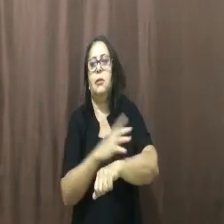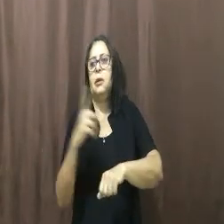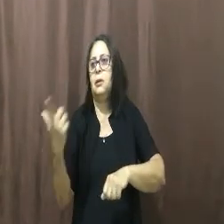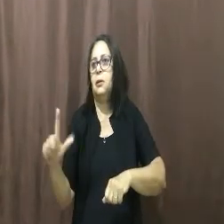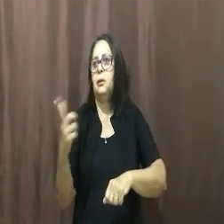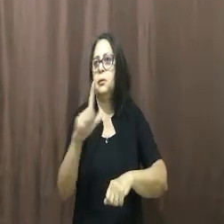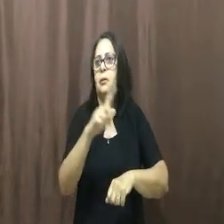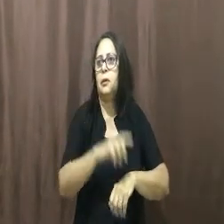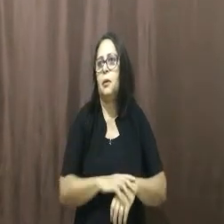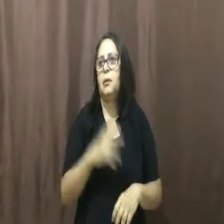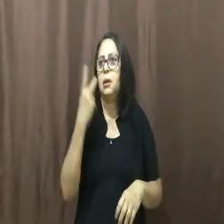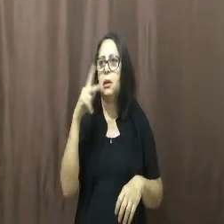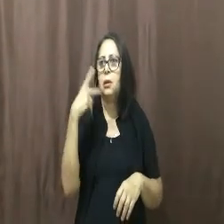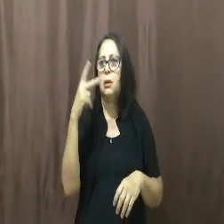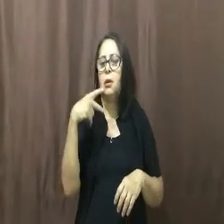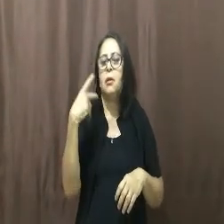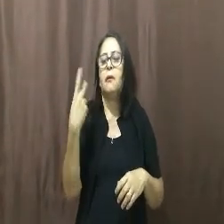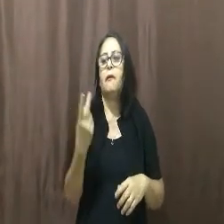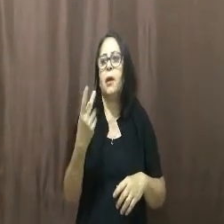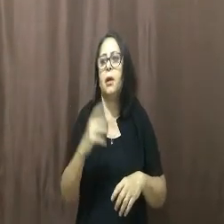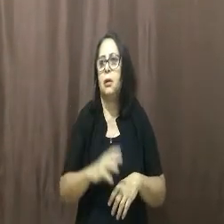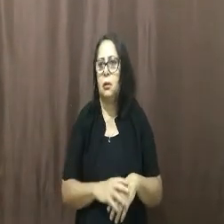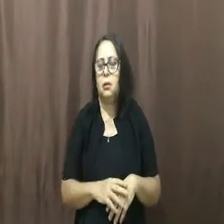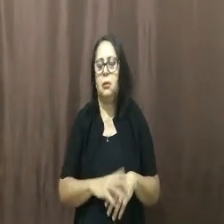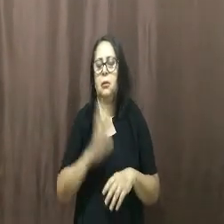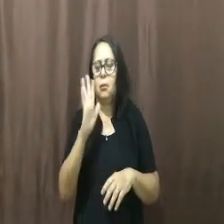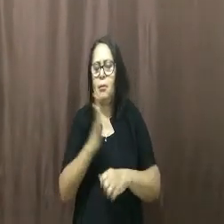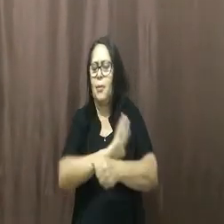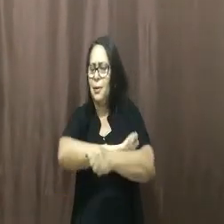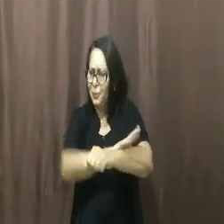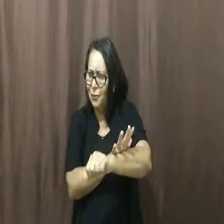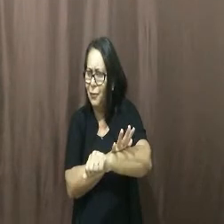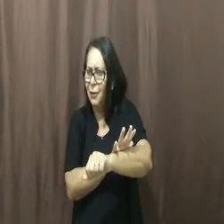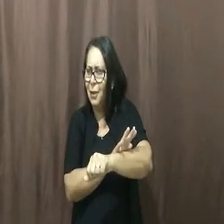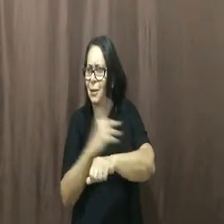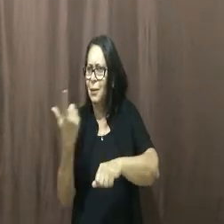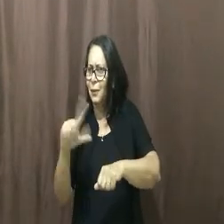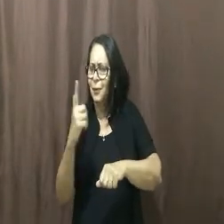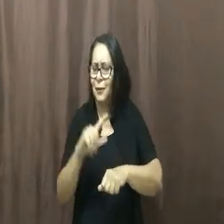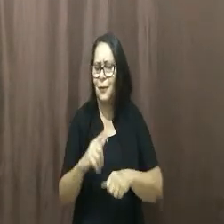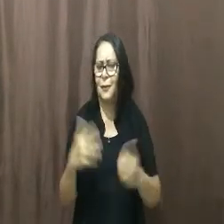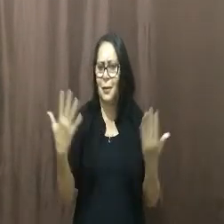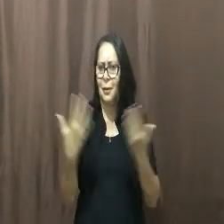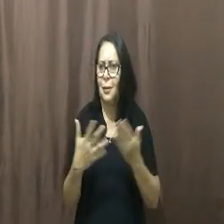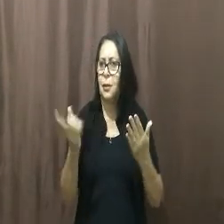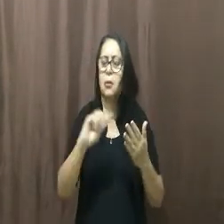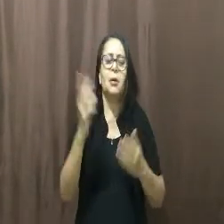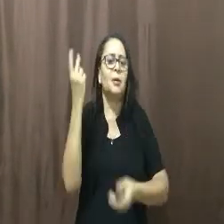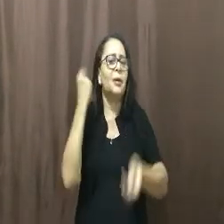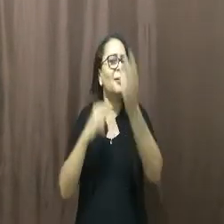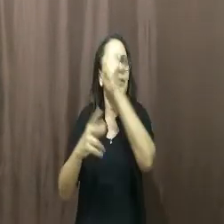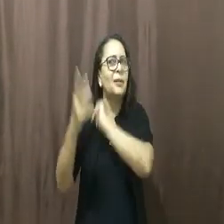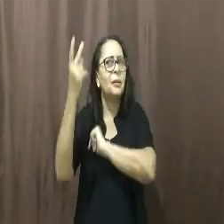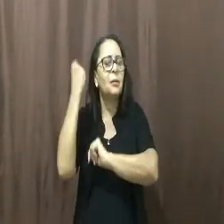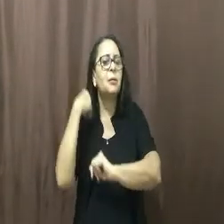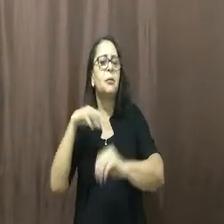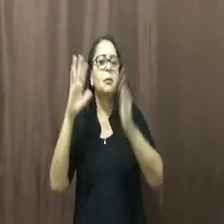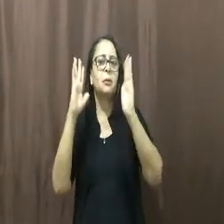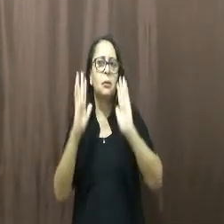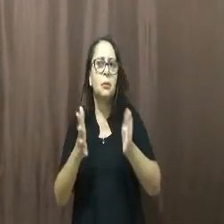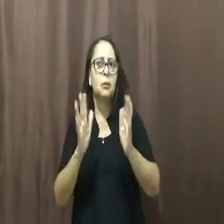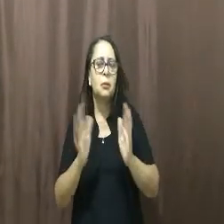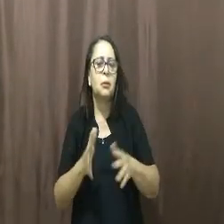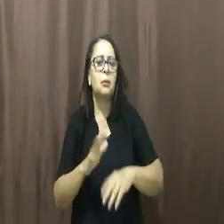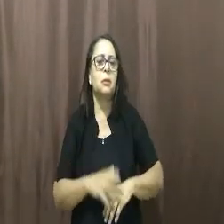no Brasil. A negação do racismo é recorrente aqui no Brasil, no mundo e no Brasil,